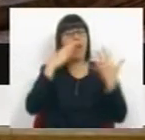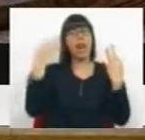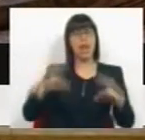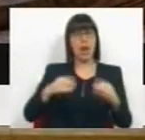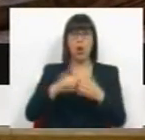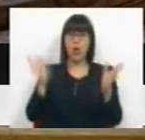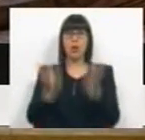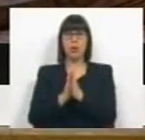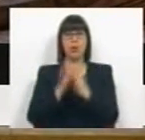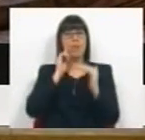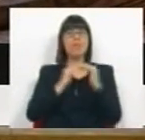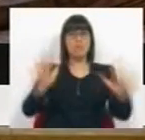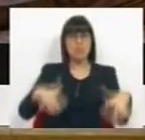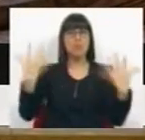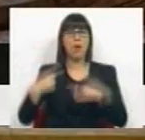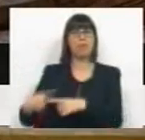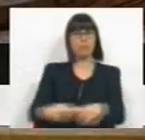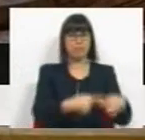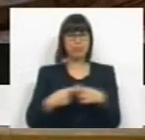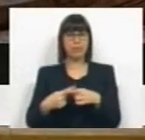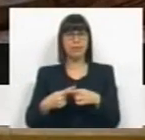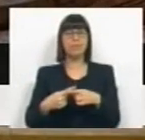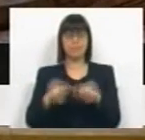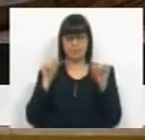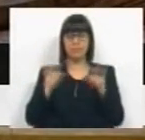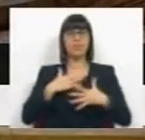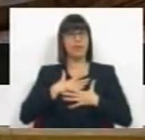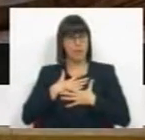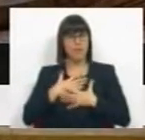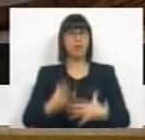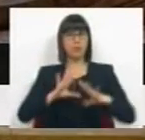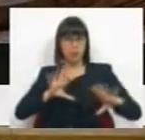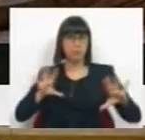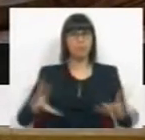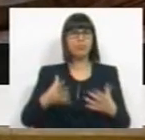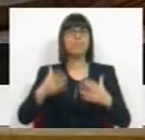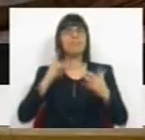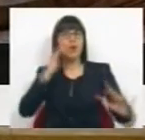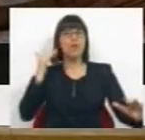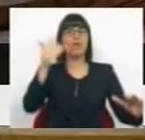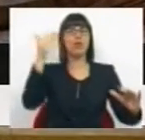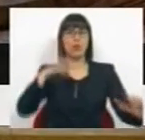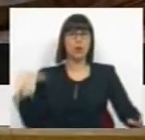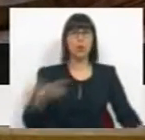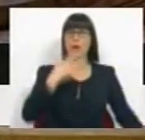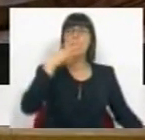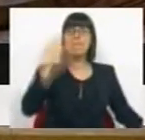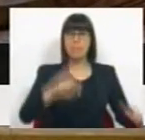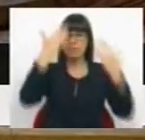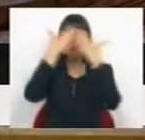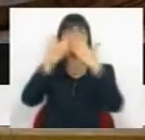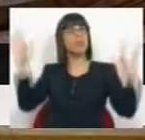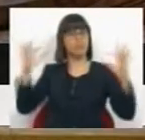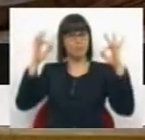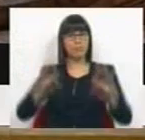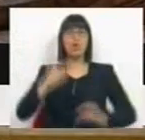naturais por todos sustentavelmente partilhados. É essa vontade coletiva de construir um futuro para todos em